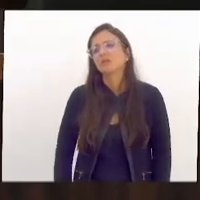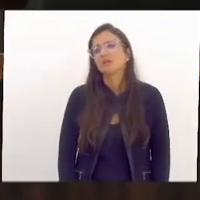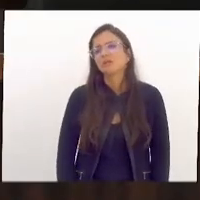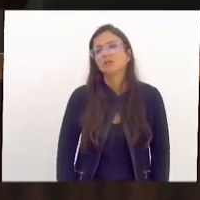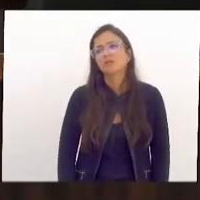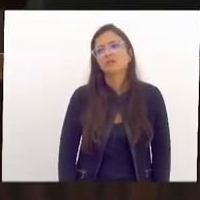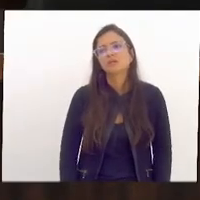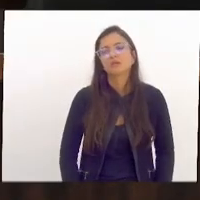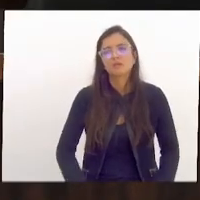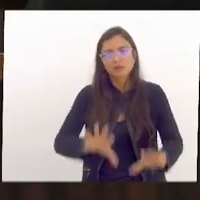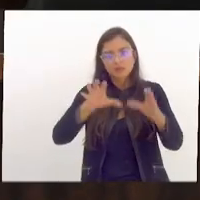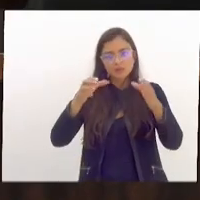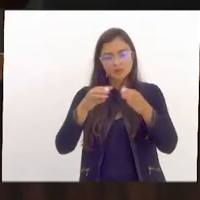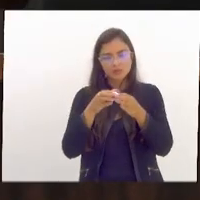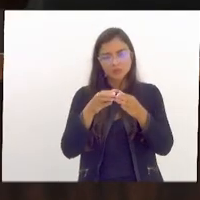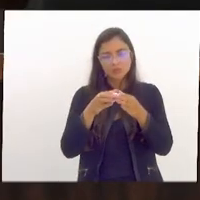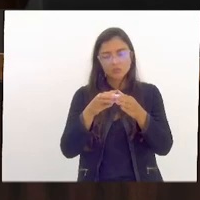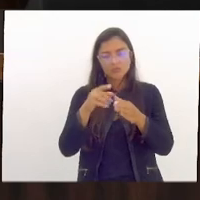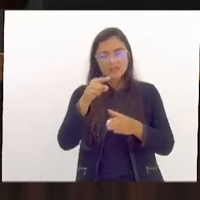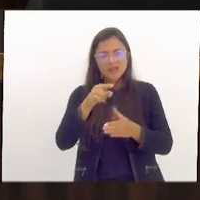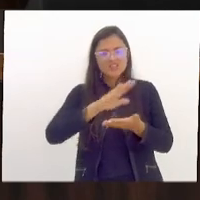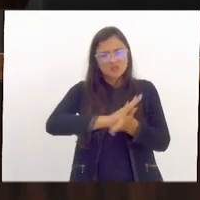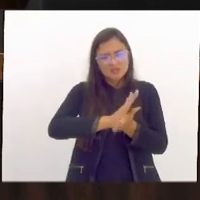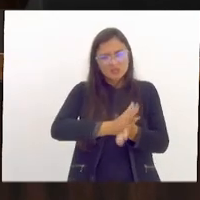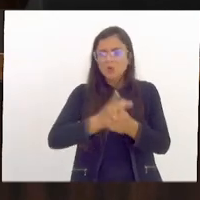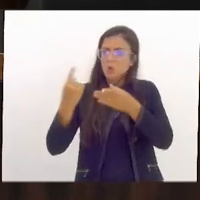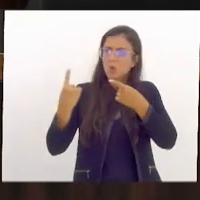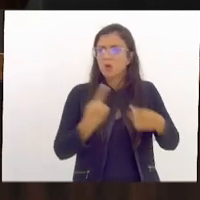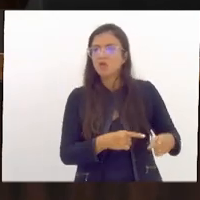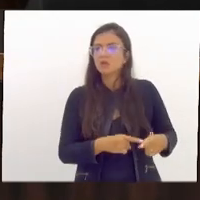a Comissão de Combate à Discriminação, deputada